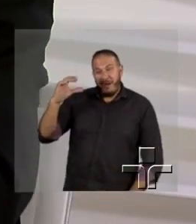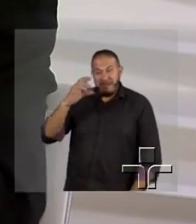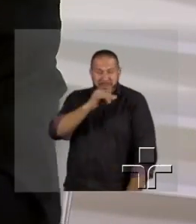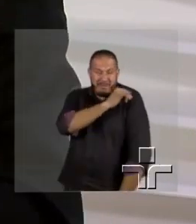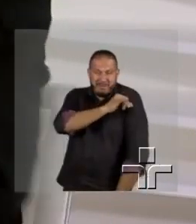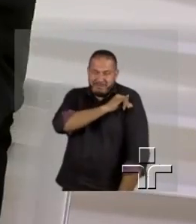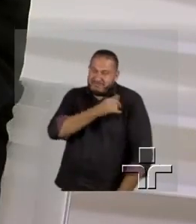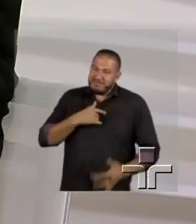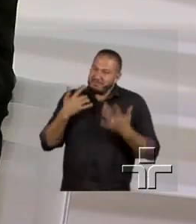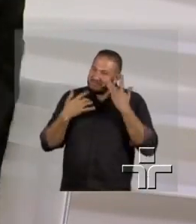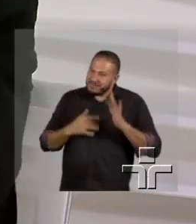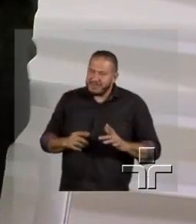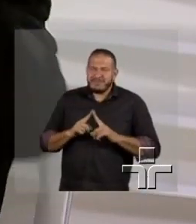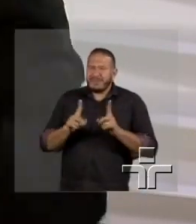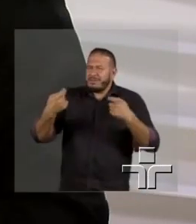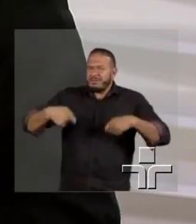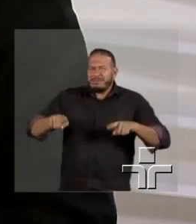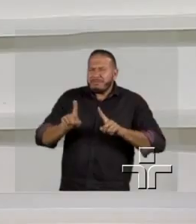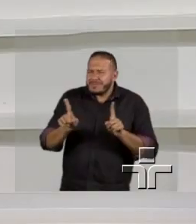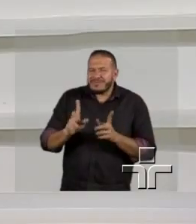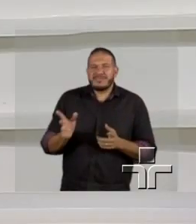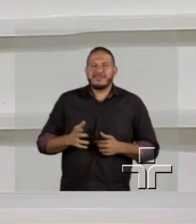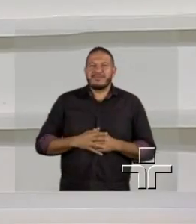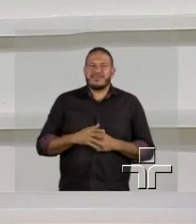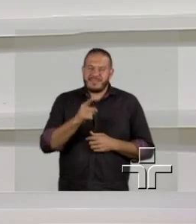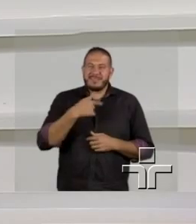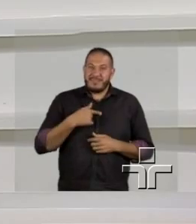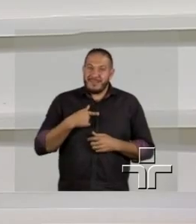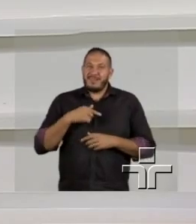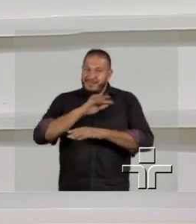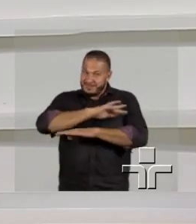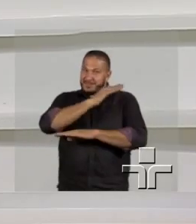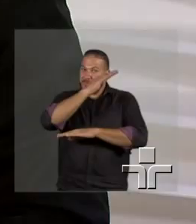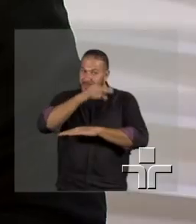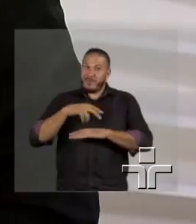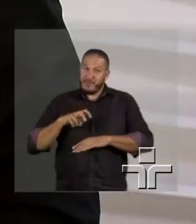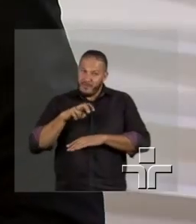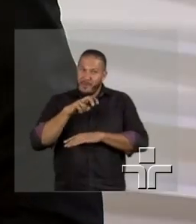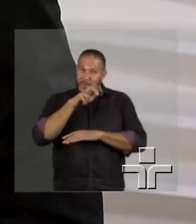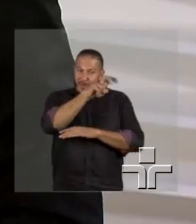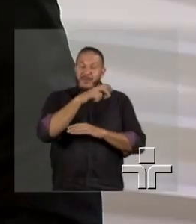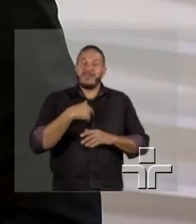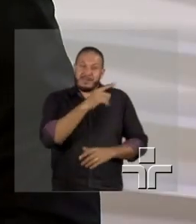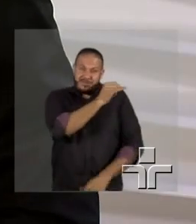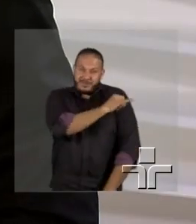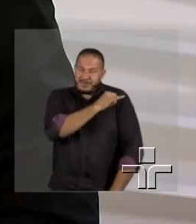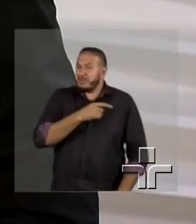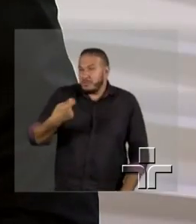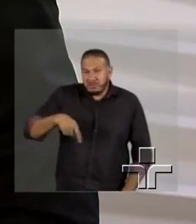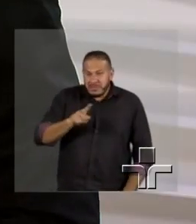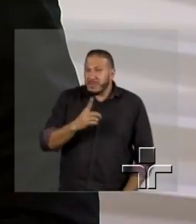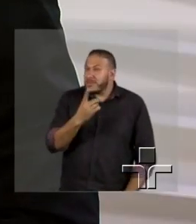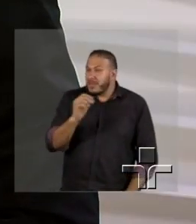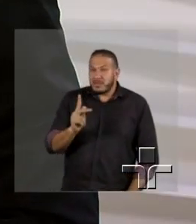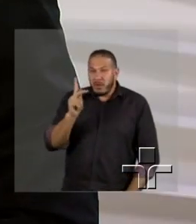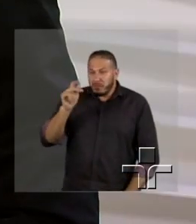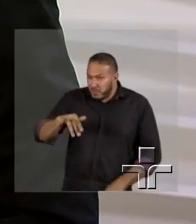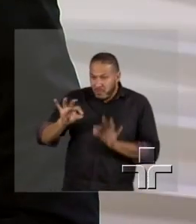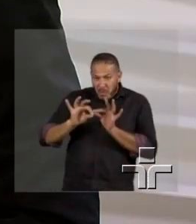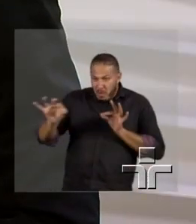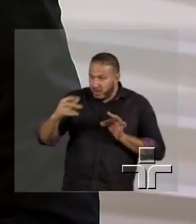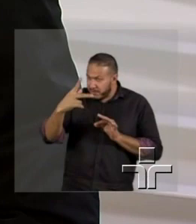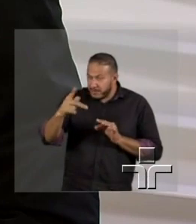ano eu vou a Fortaleza, me junto com os amigos lá e caminho até Canindé, onde tem, tipo uma romaria. Eu não vou por romaria,